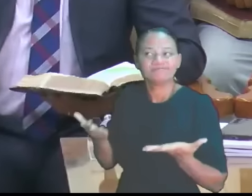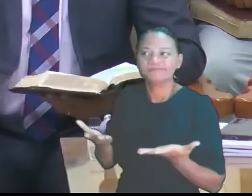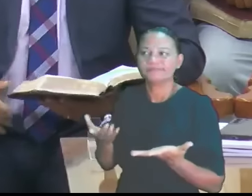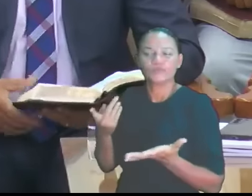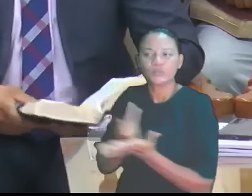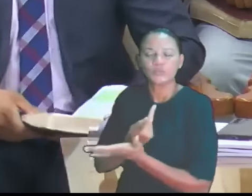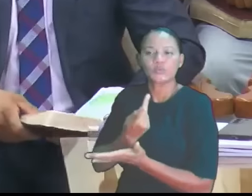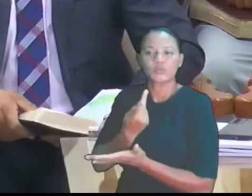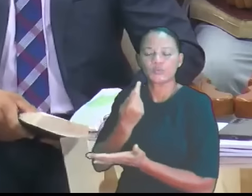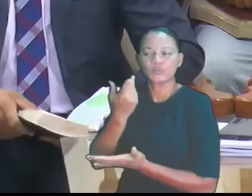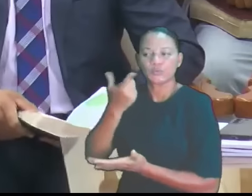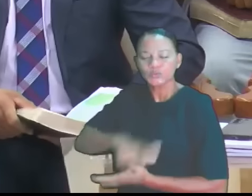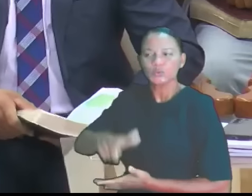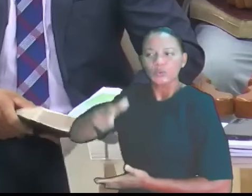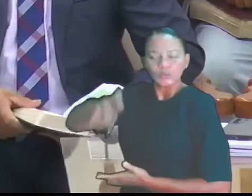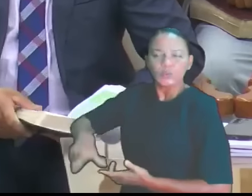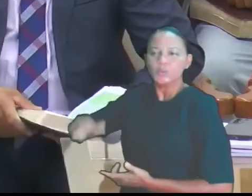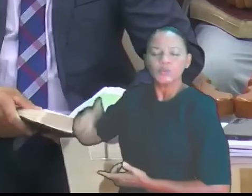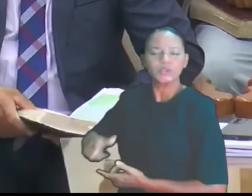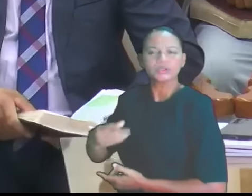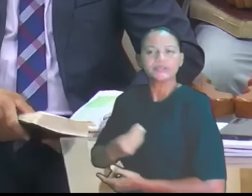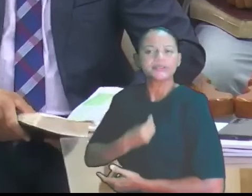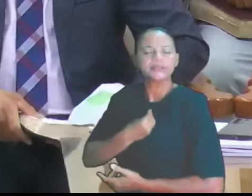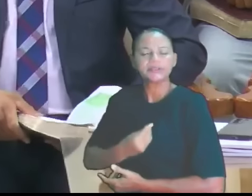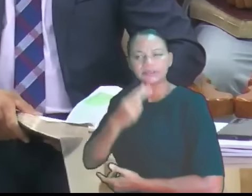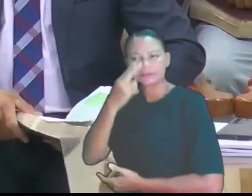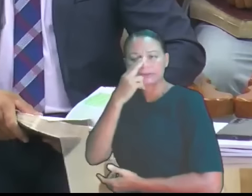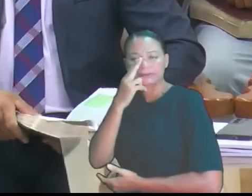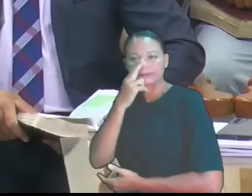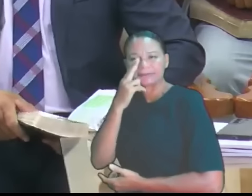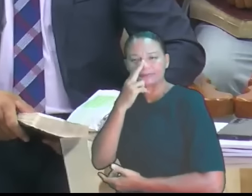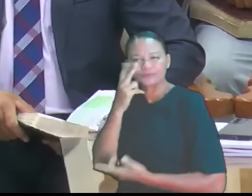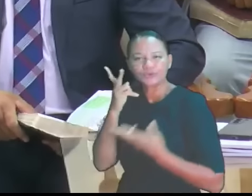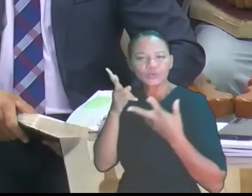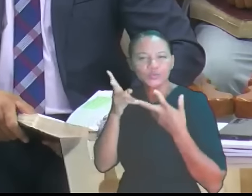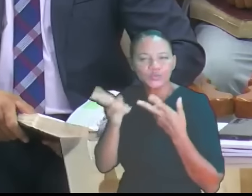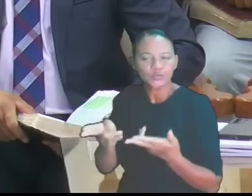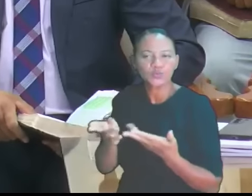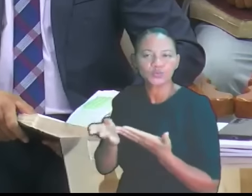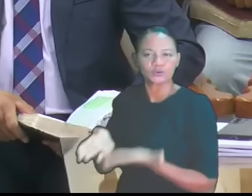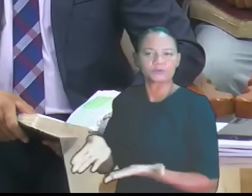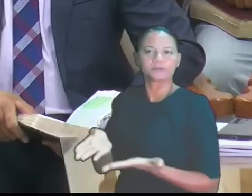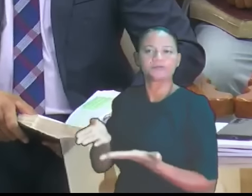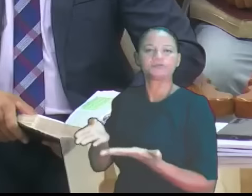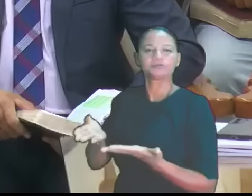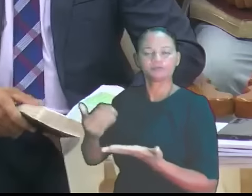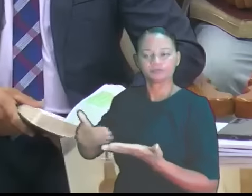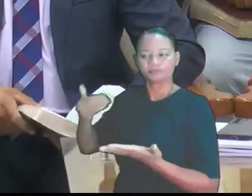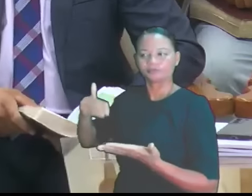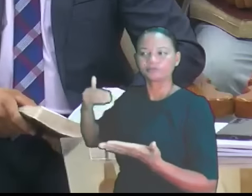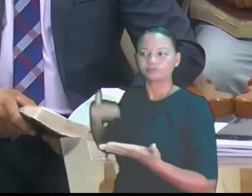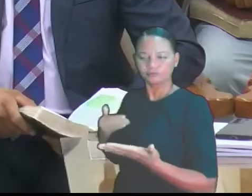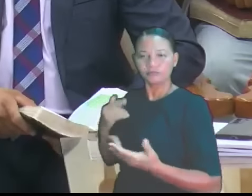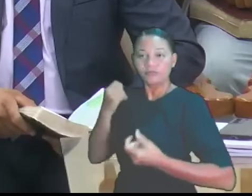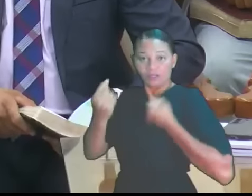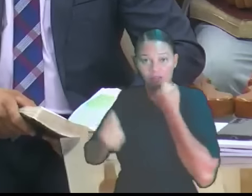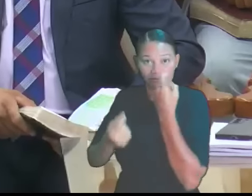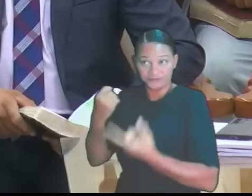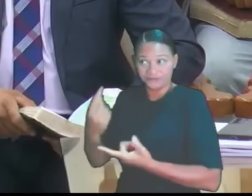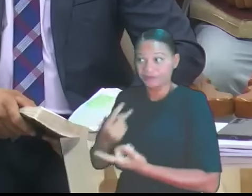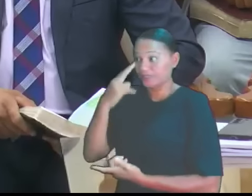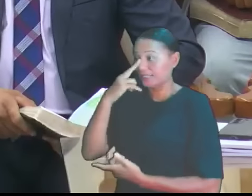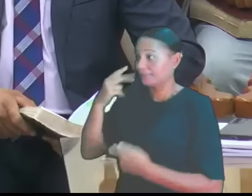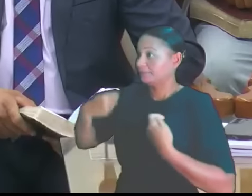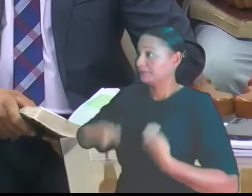frequente na vida de crente, no nível que às vezes o crente